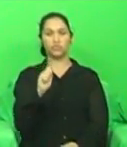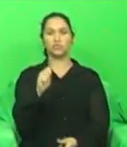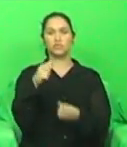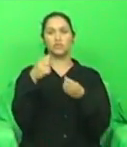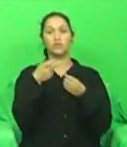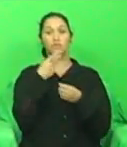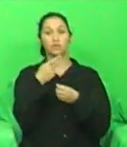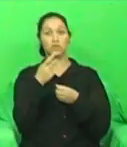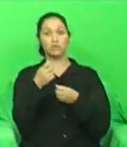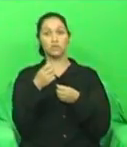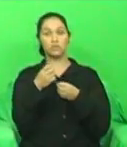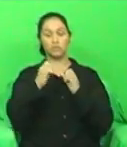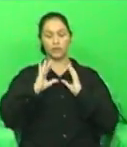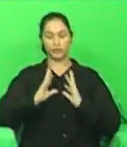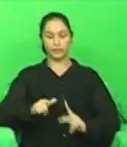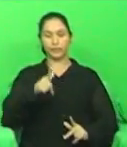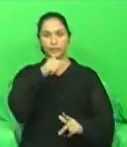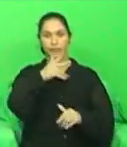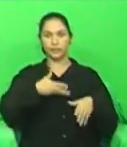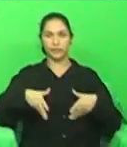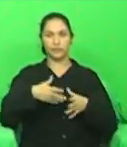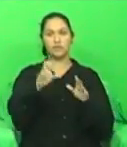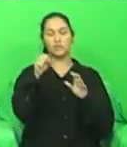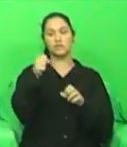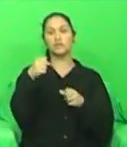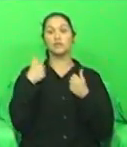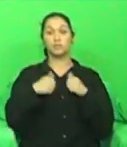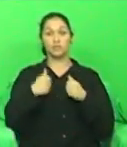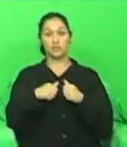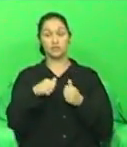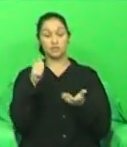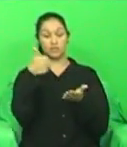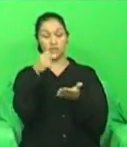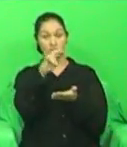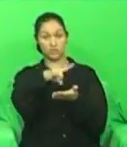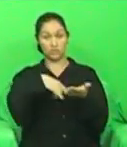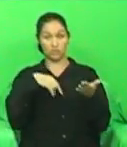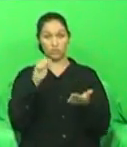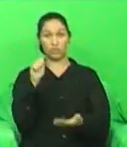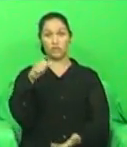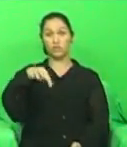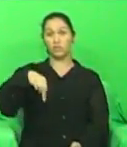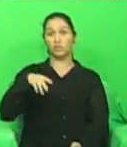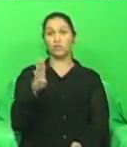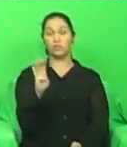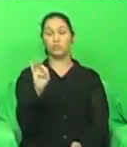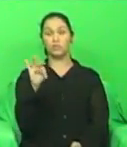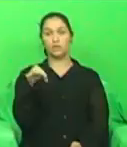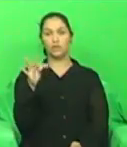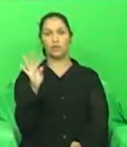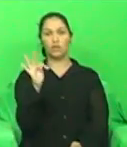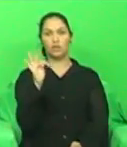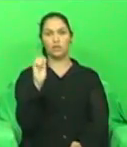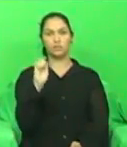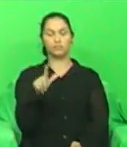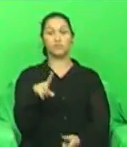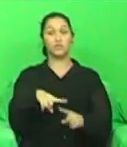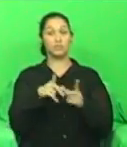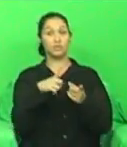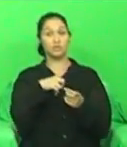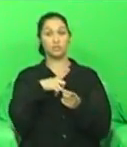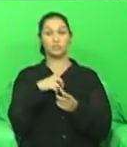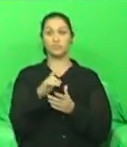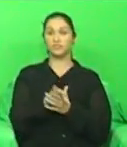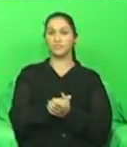rios realmente precisa da licença ambiental mas nós temos aí casos como aconteceu por exemplo no são sebastião que é